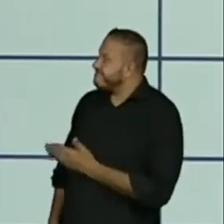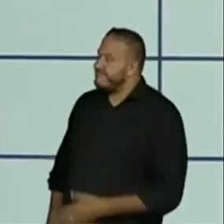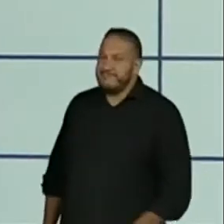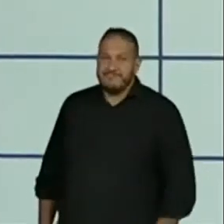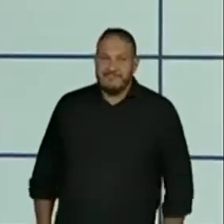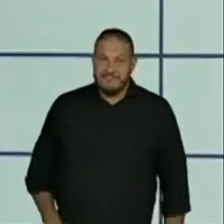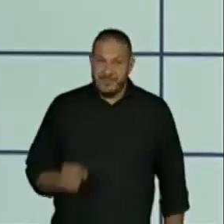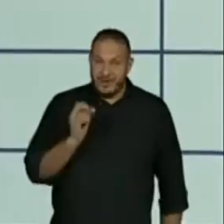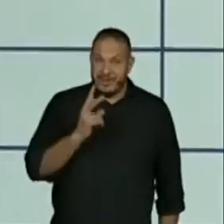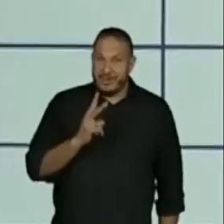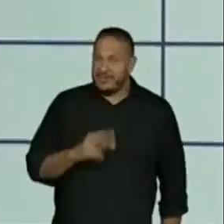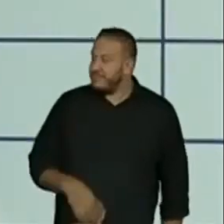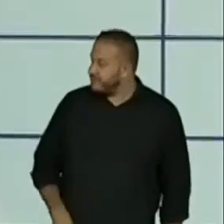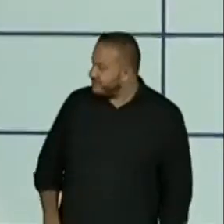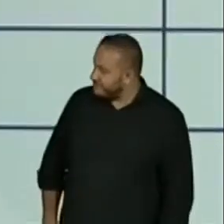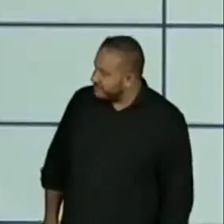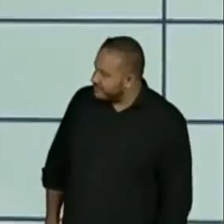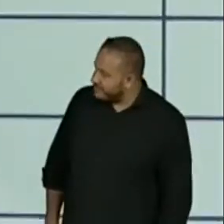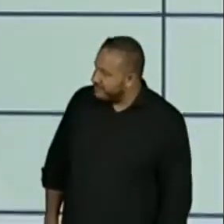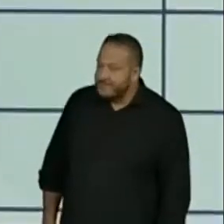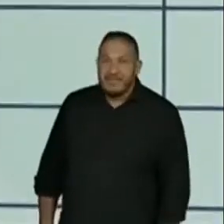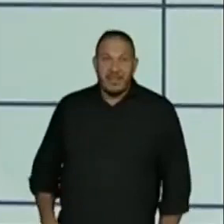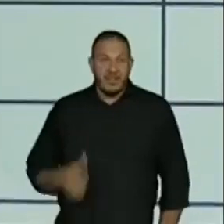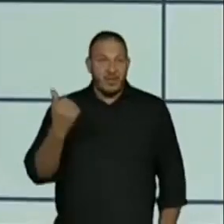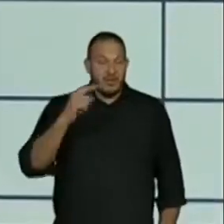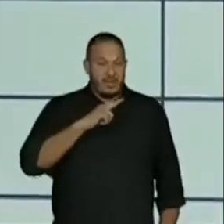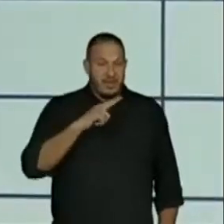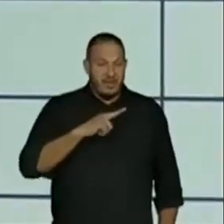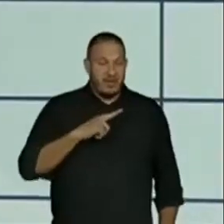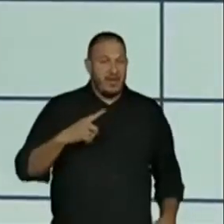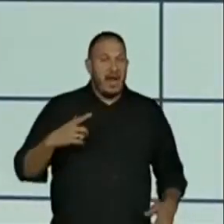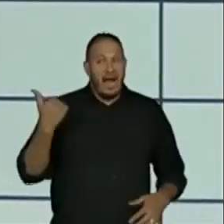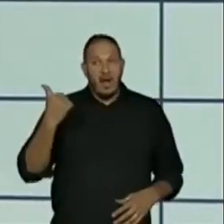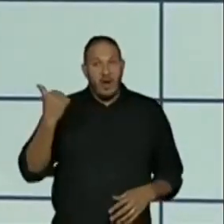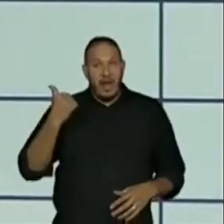Ok? Então, tenho aqui uma soma.